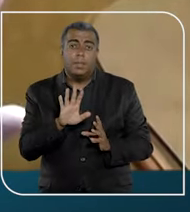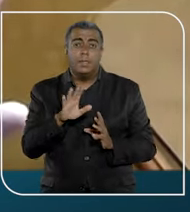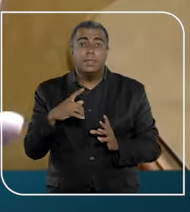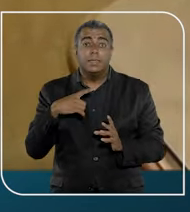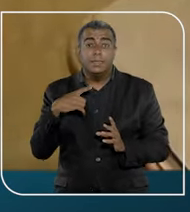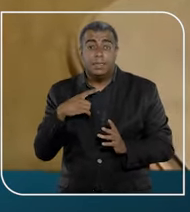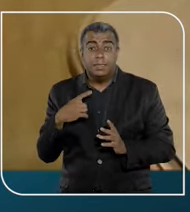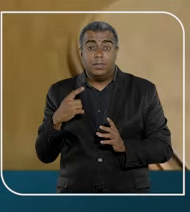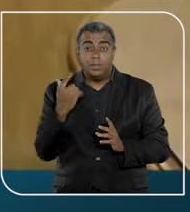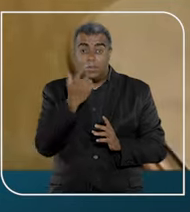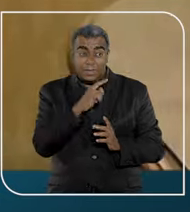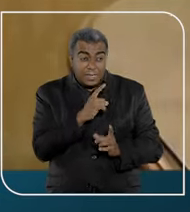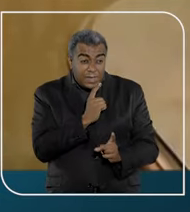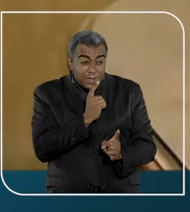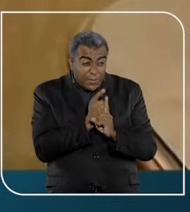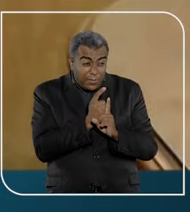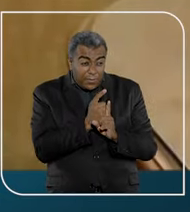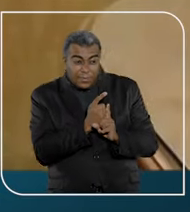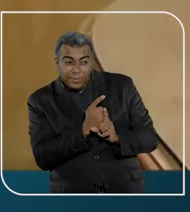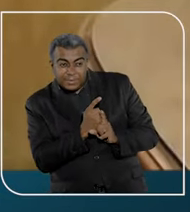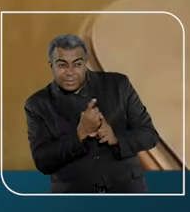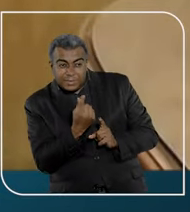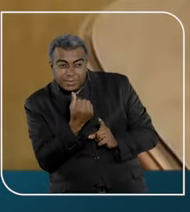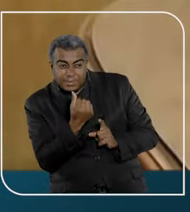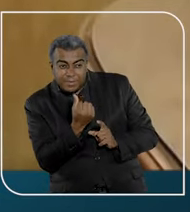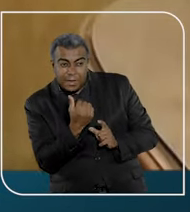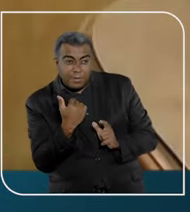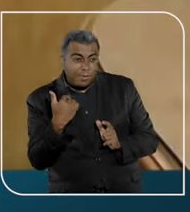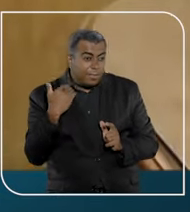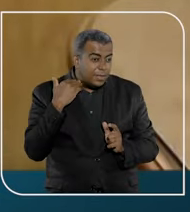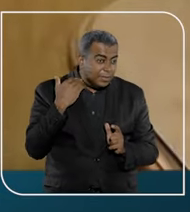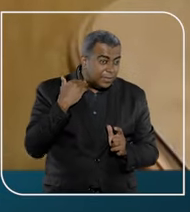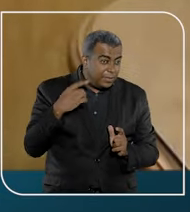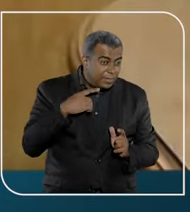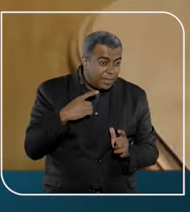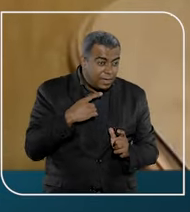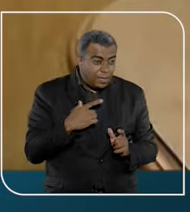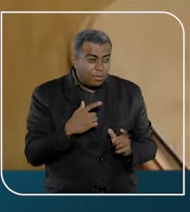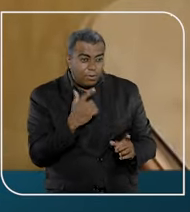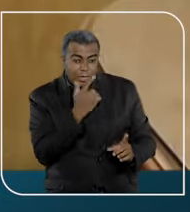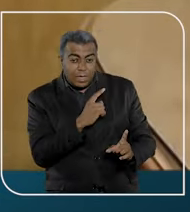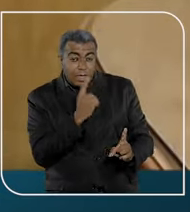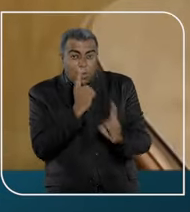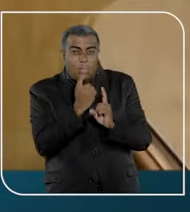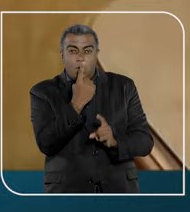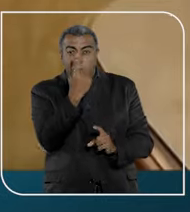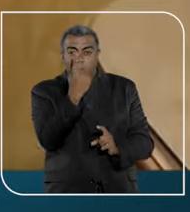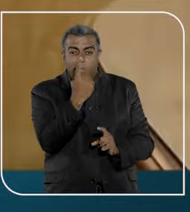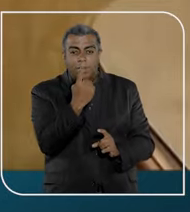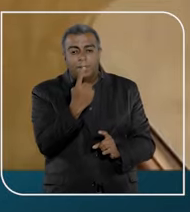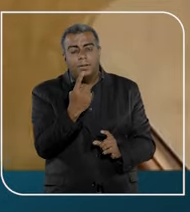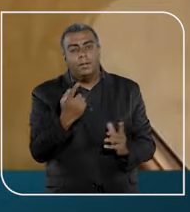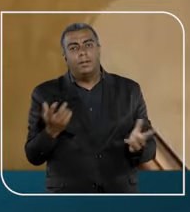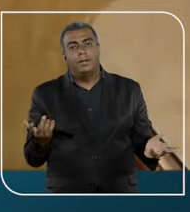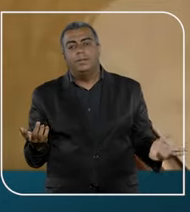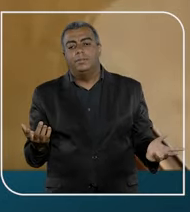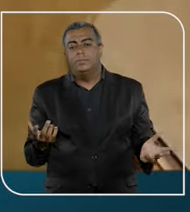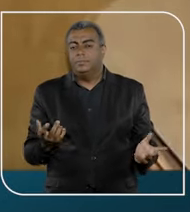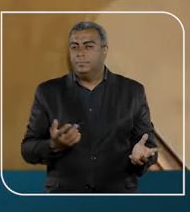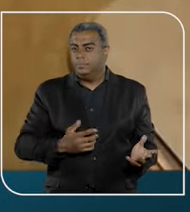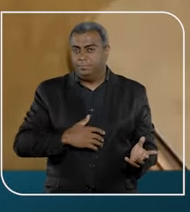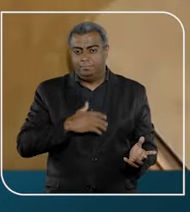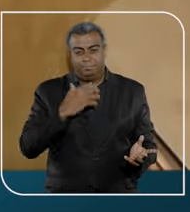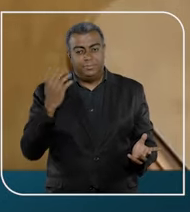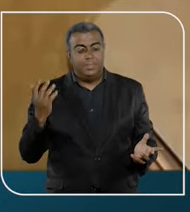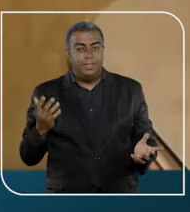vez só. Então, para você ter a sorte de achar alguma coisa na conta do devedor em uma